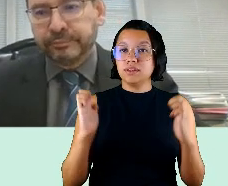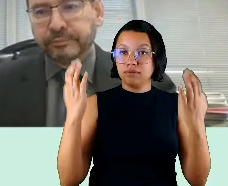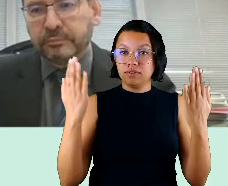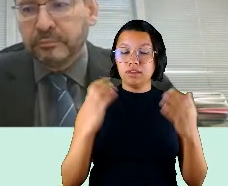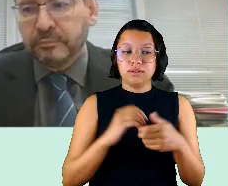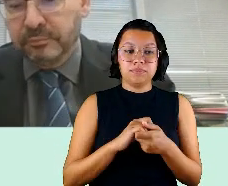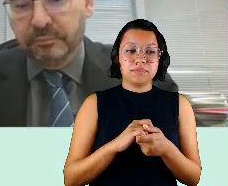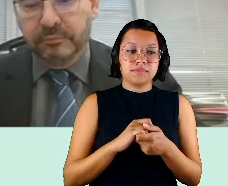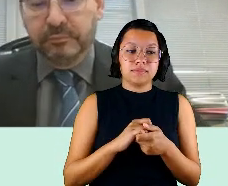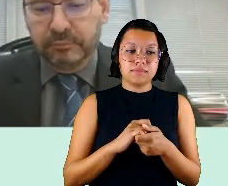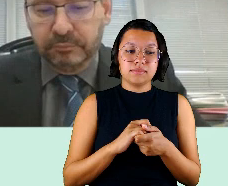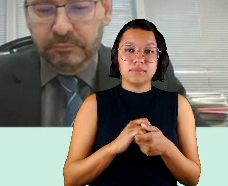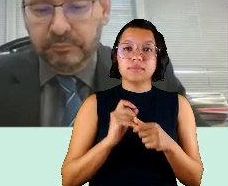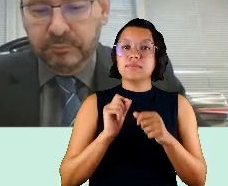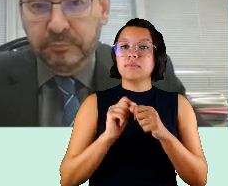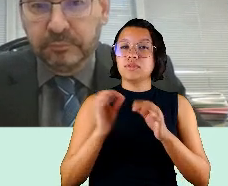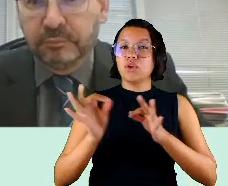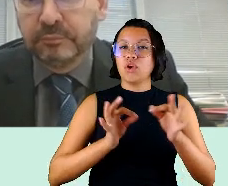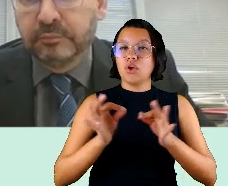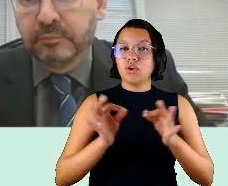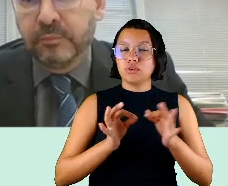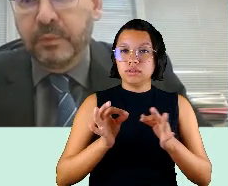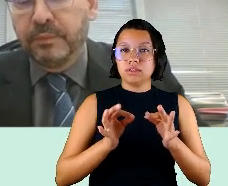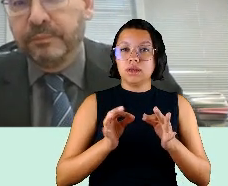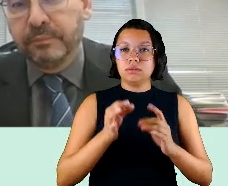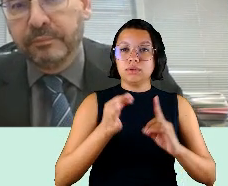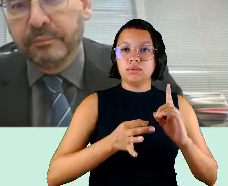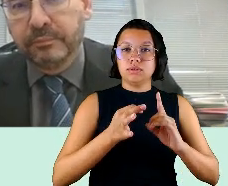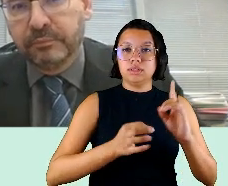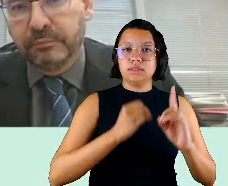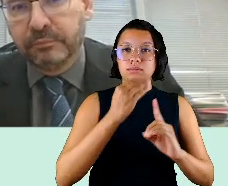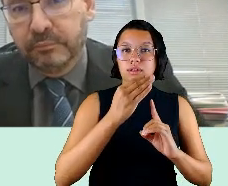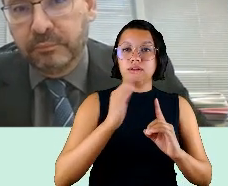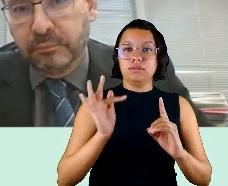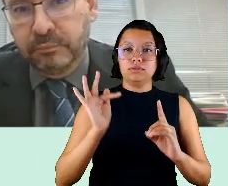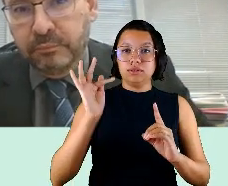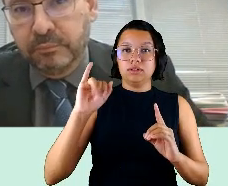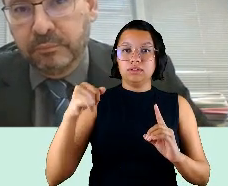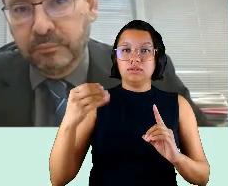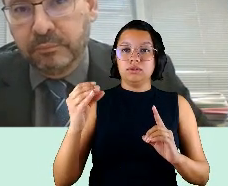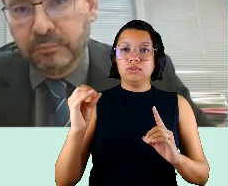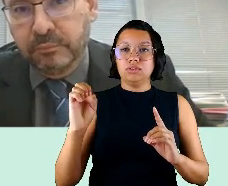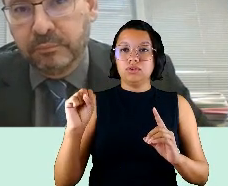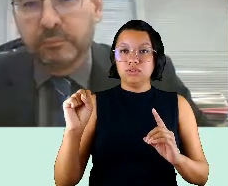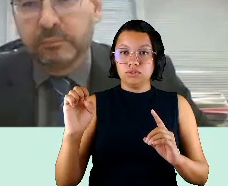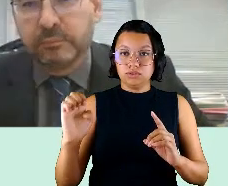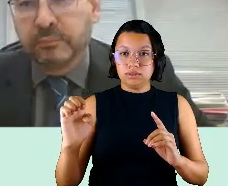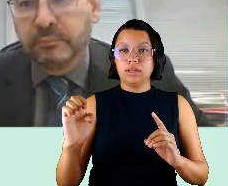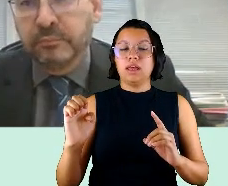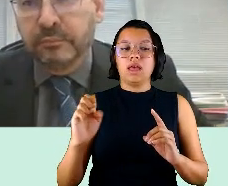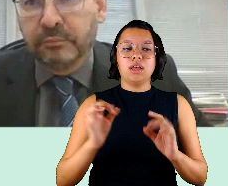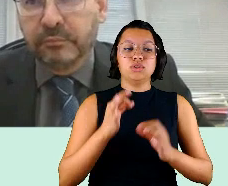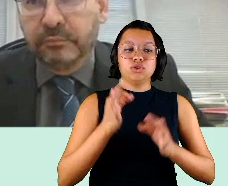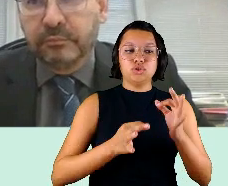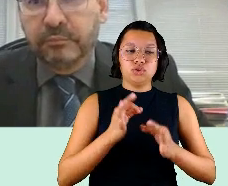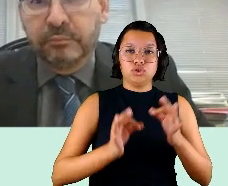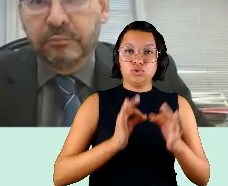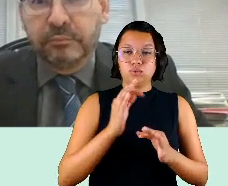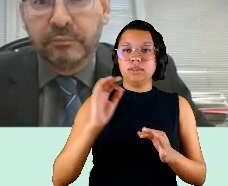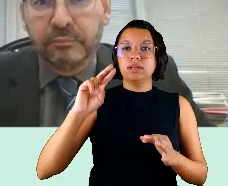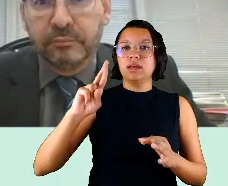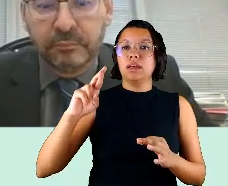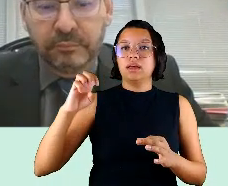evento, que foi coordenado pelo desembargador federal José Marcos Lunardelli, pela juíza federal Renata